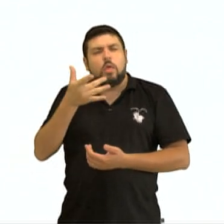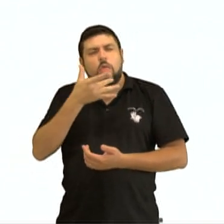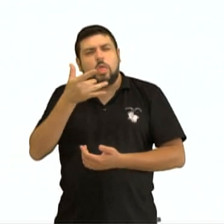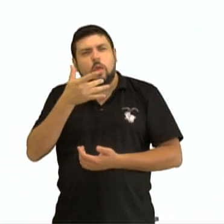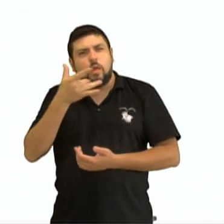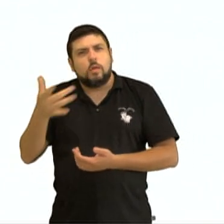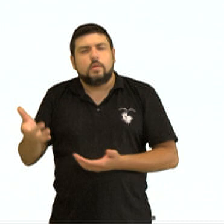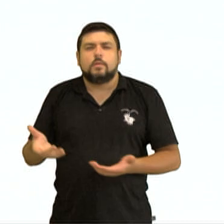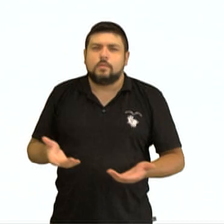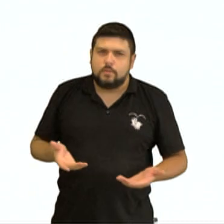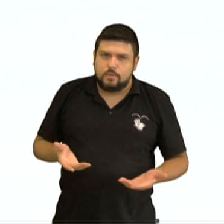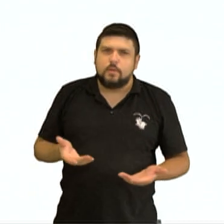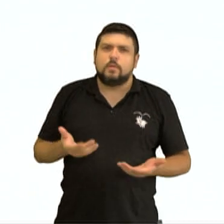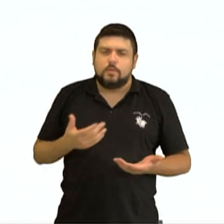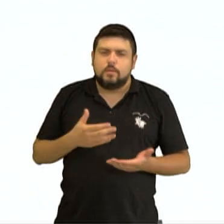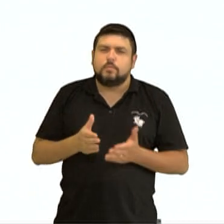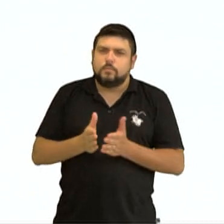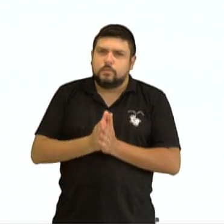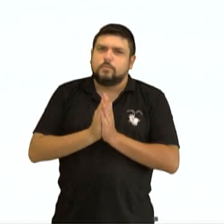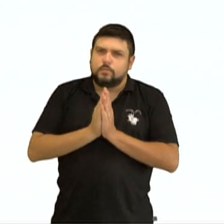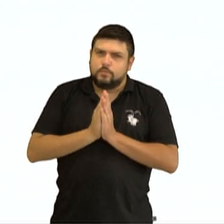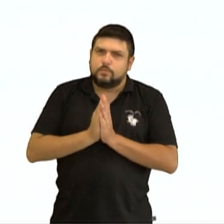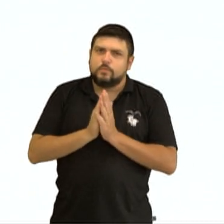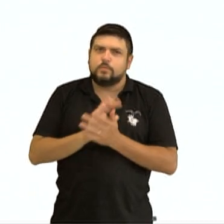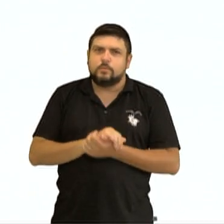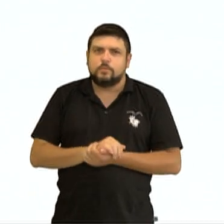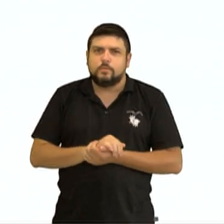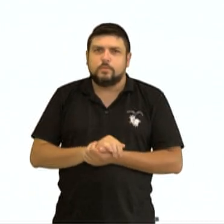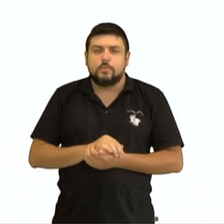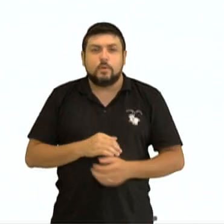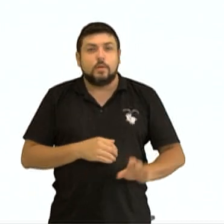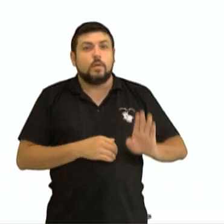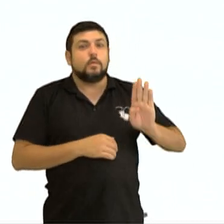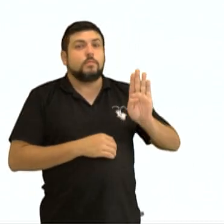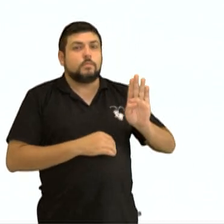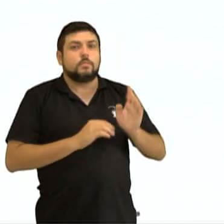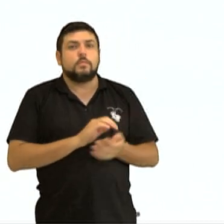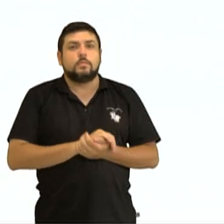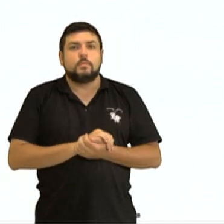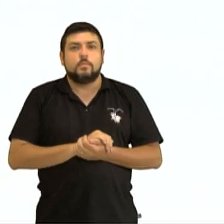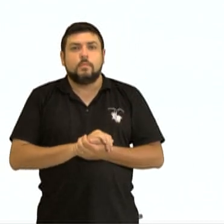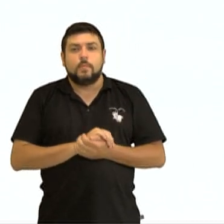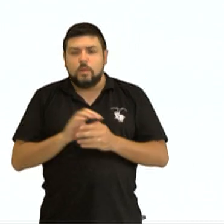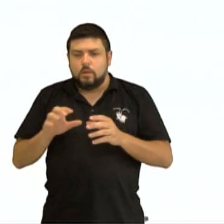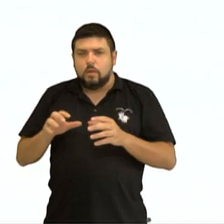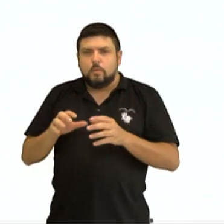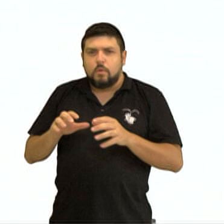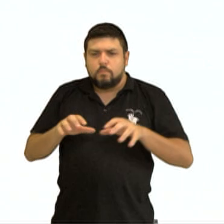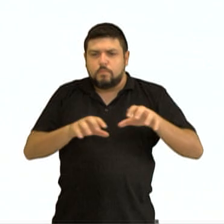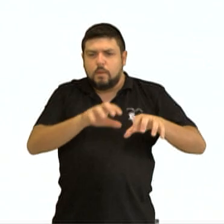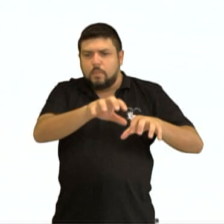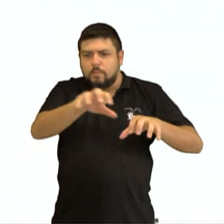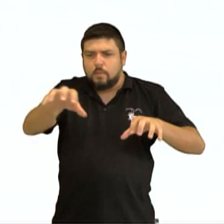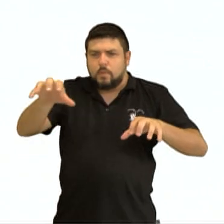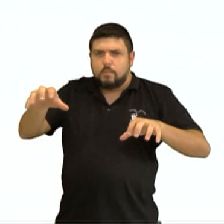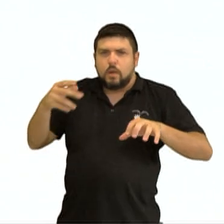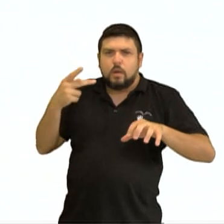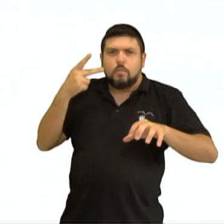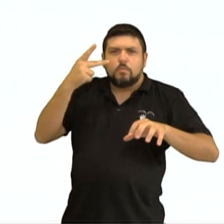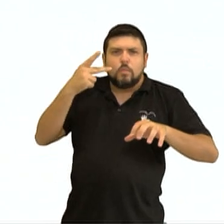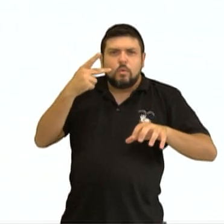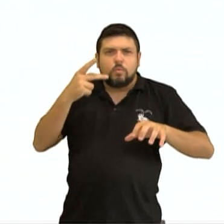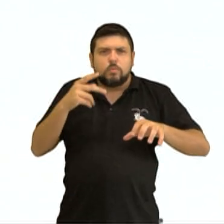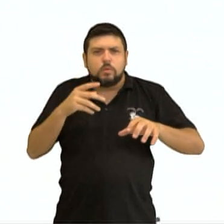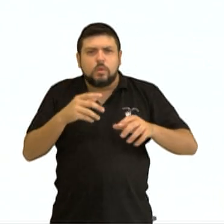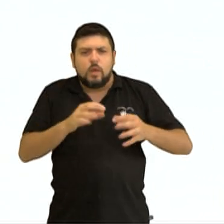aí você não tem como errar, né? B. Além das instituições políticas, está presente nas relações cotidianas, como família,